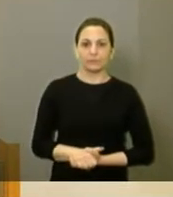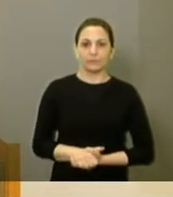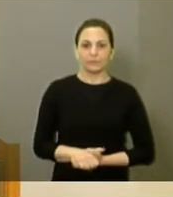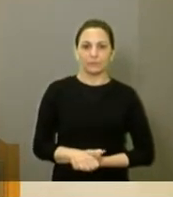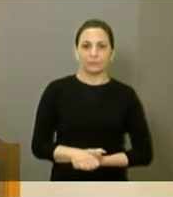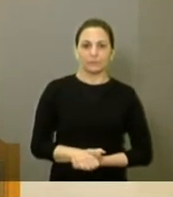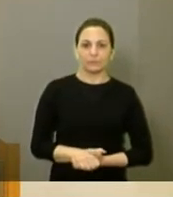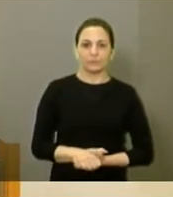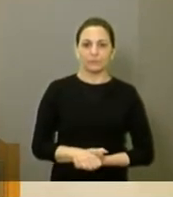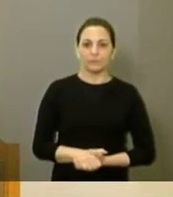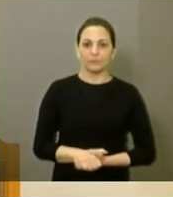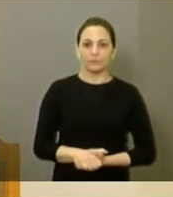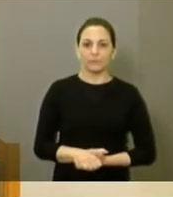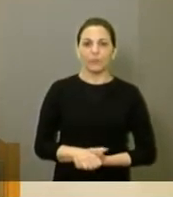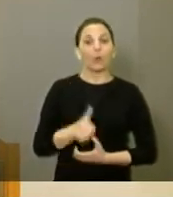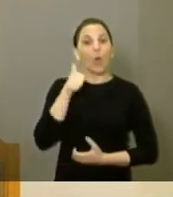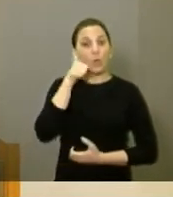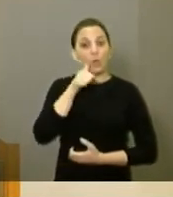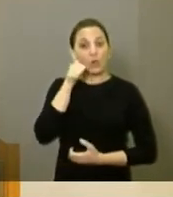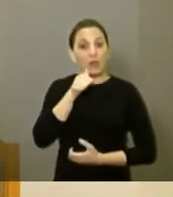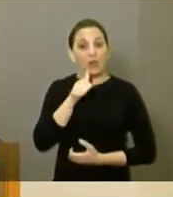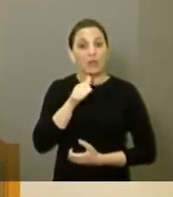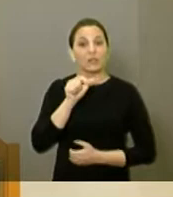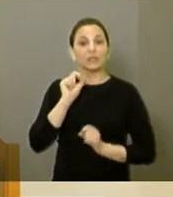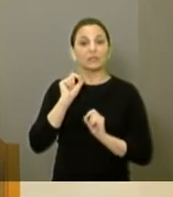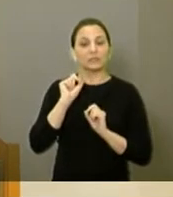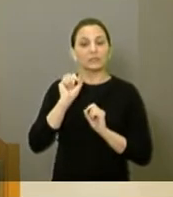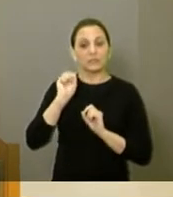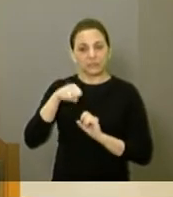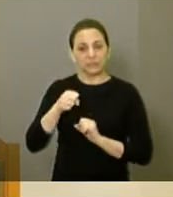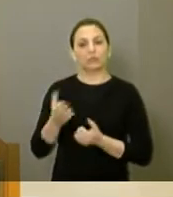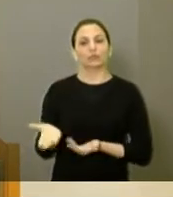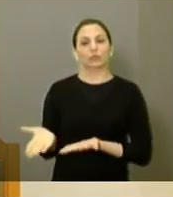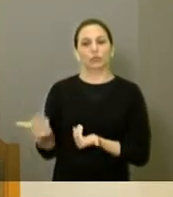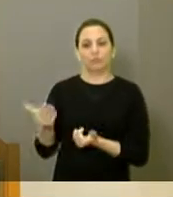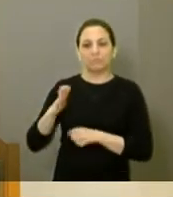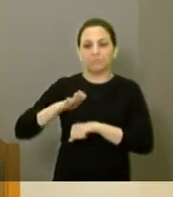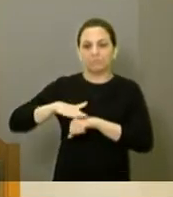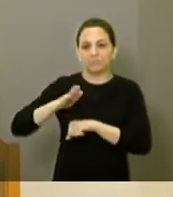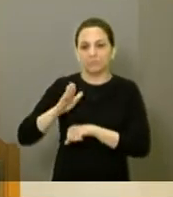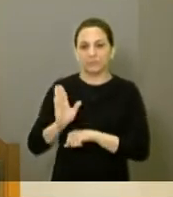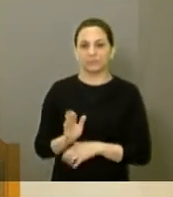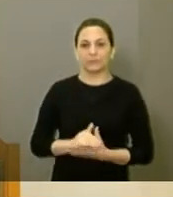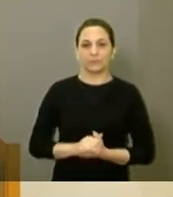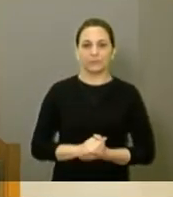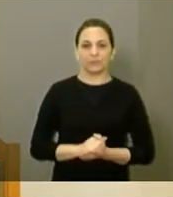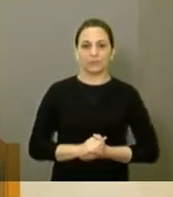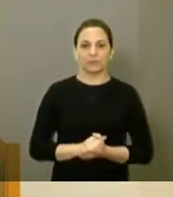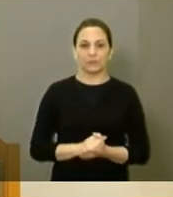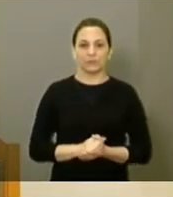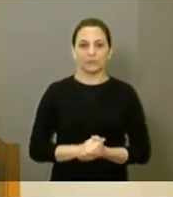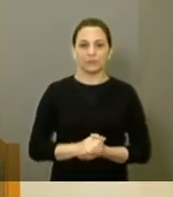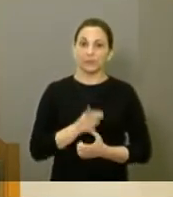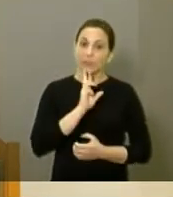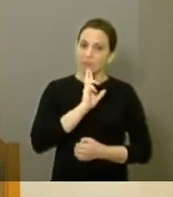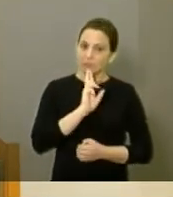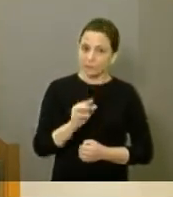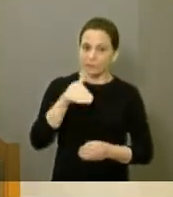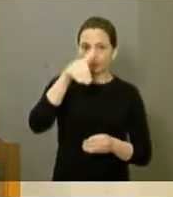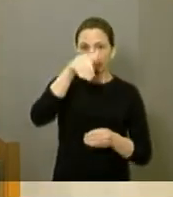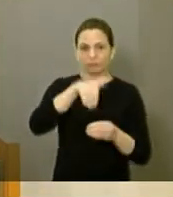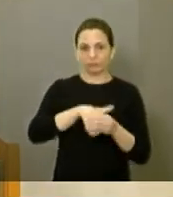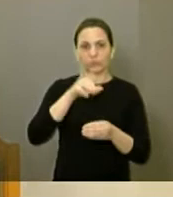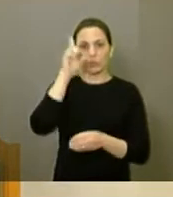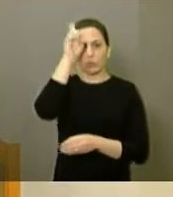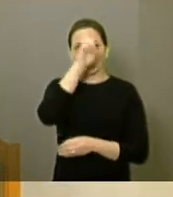como mulher ela é a mais jovem a atuar na área é claro que eu acho que o resultado eleitoral de